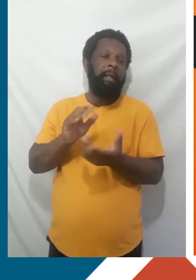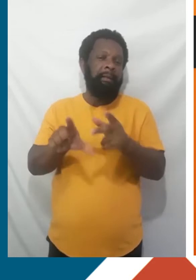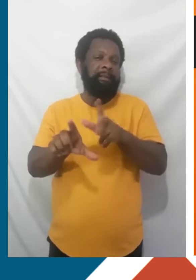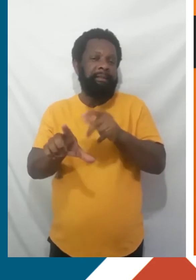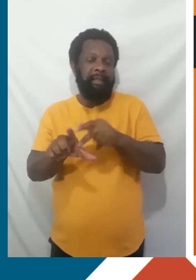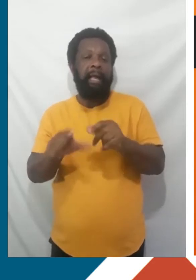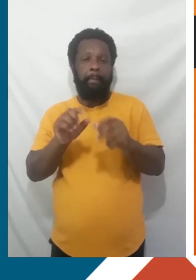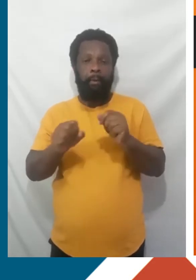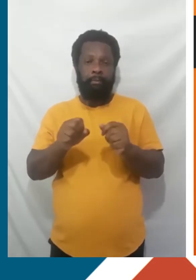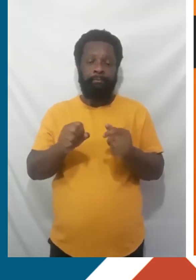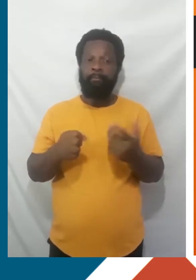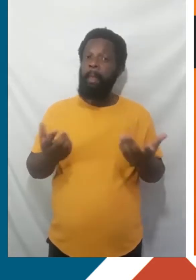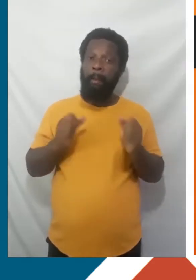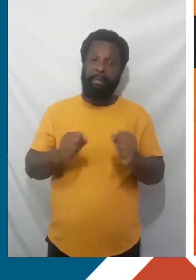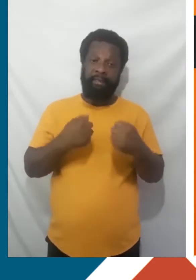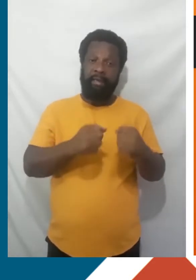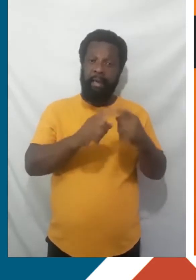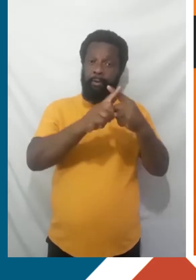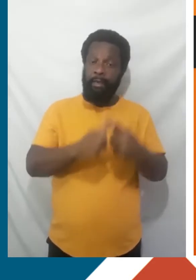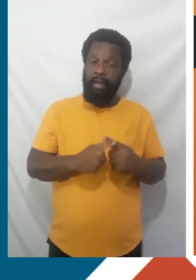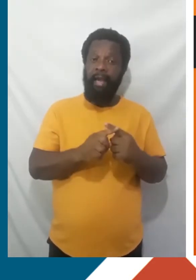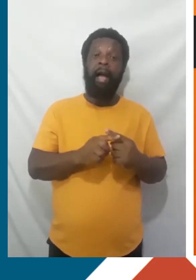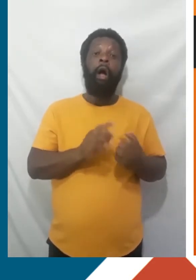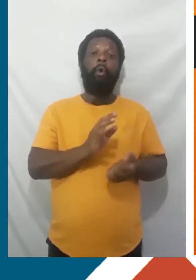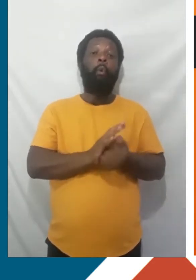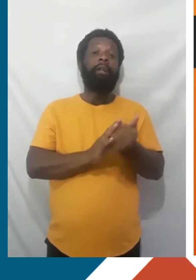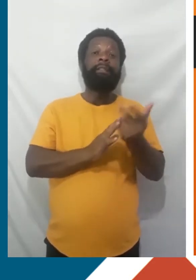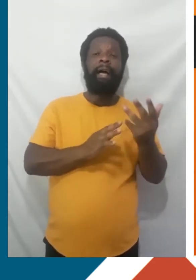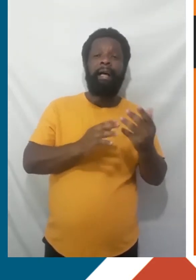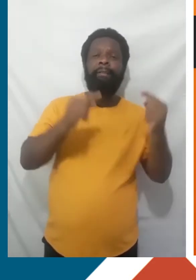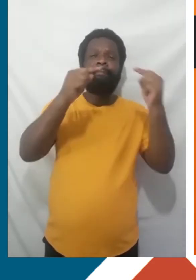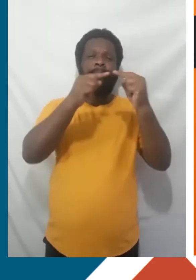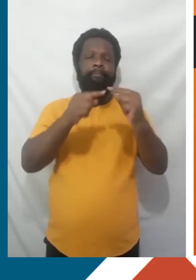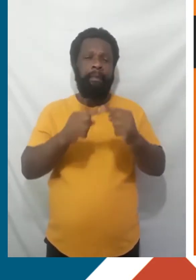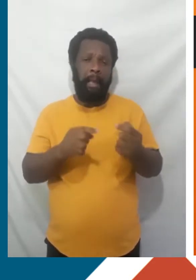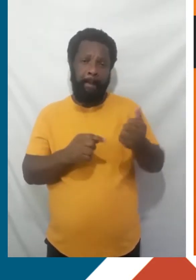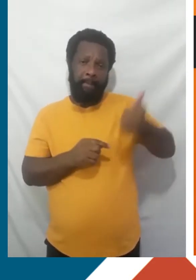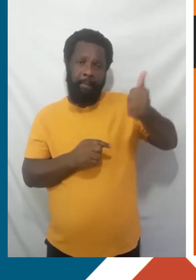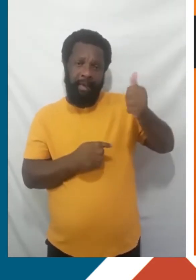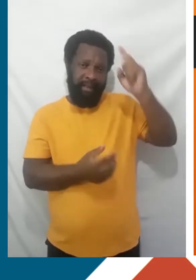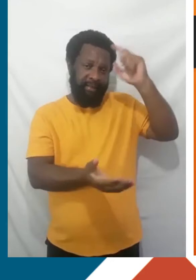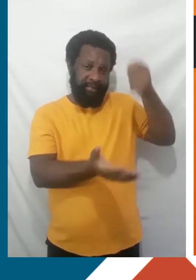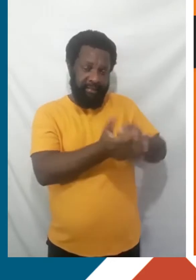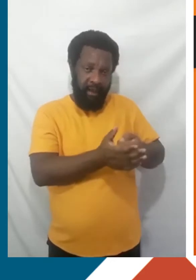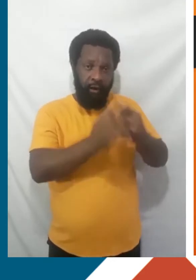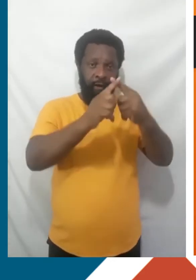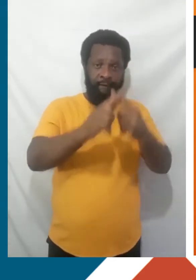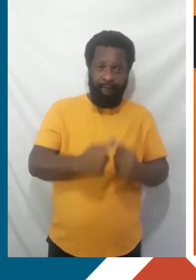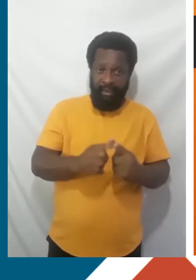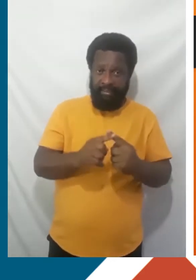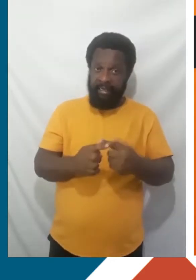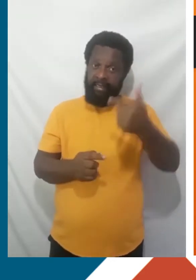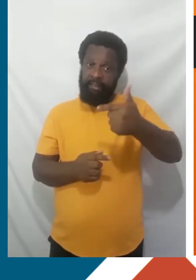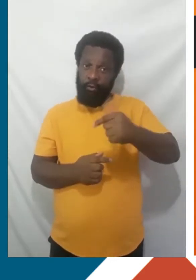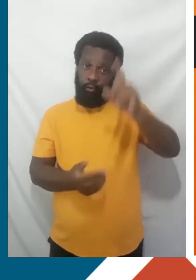ele iria usar, então teria que multiplicar a quantidade de maneiras diferentes da primeira decisão vezes